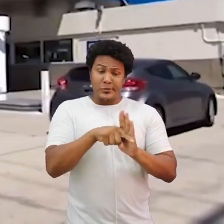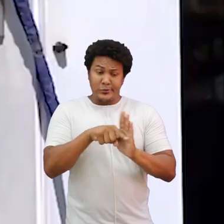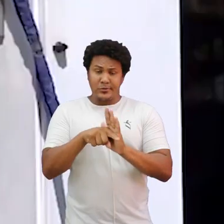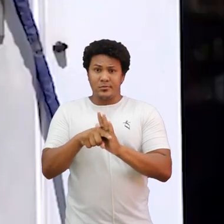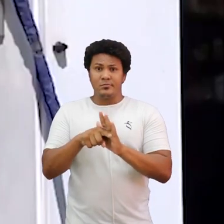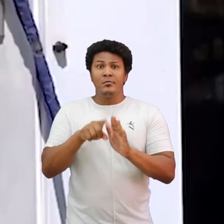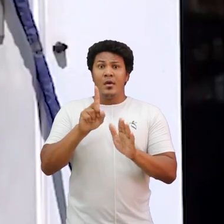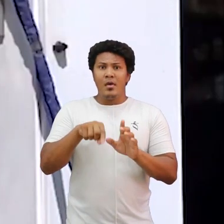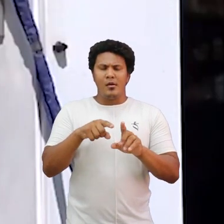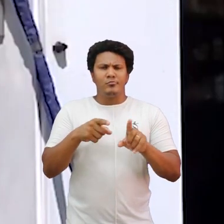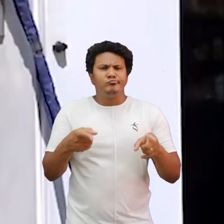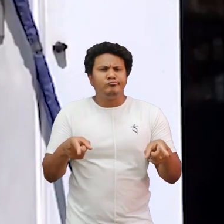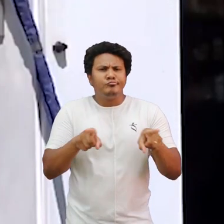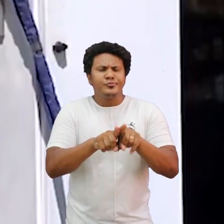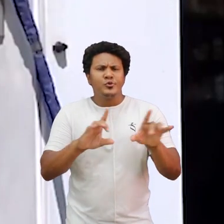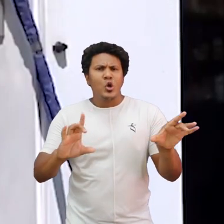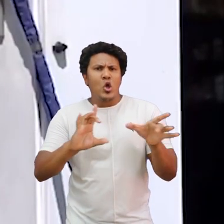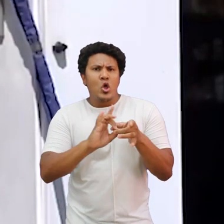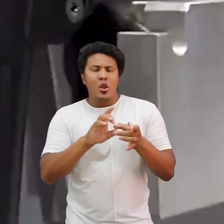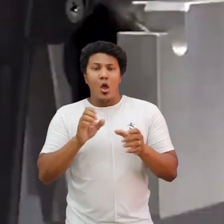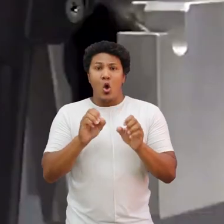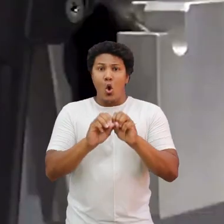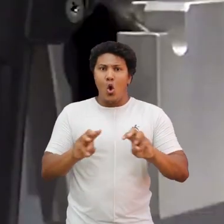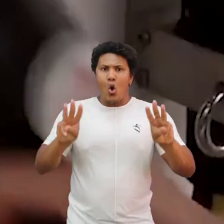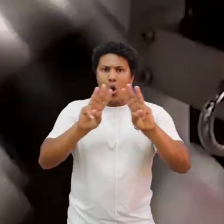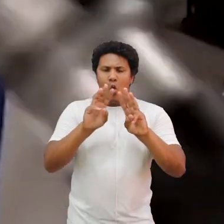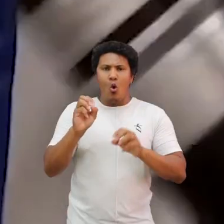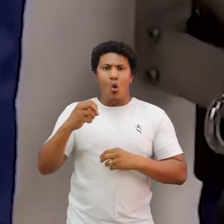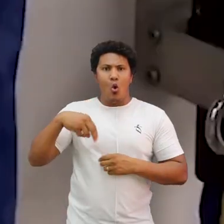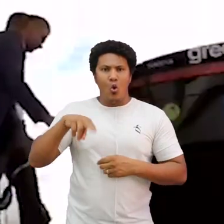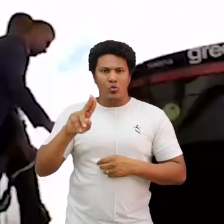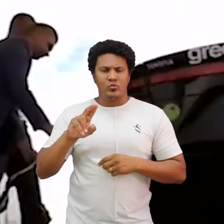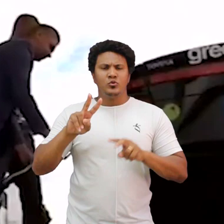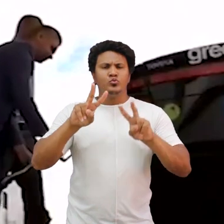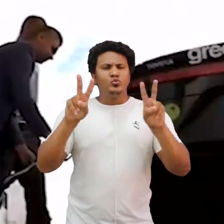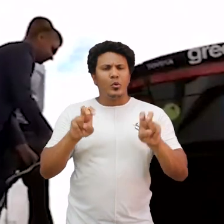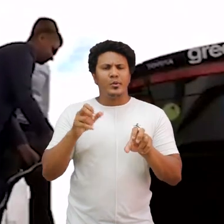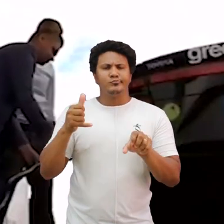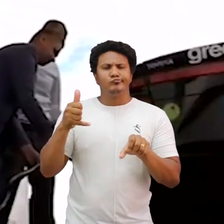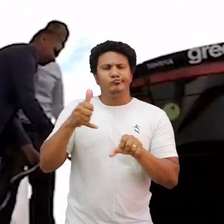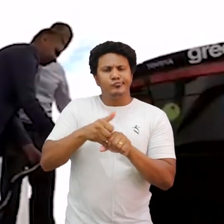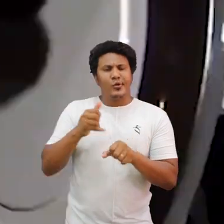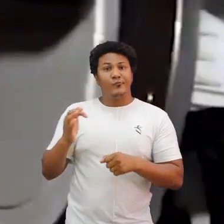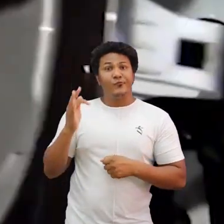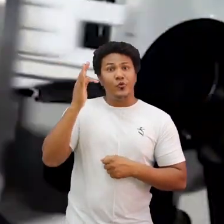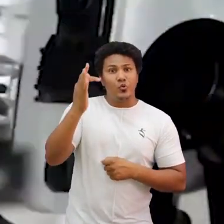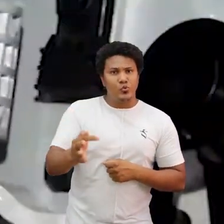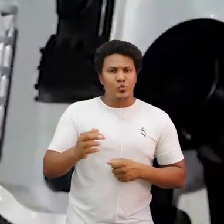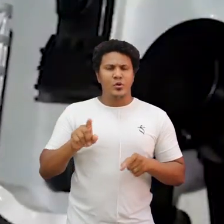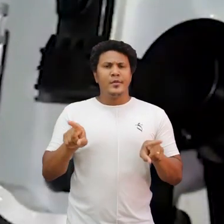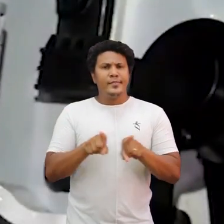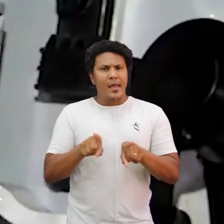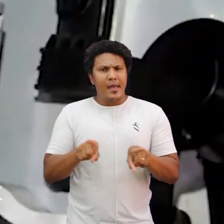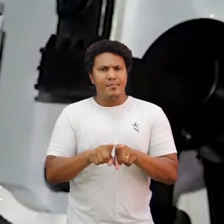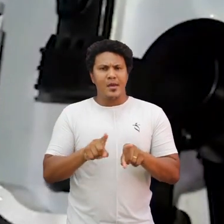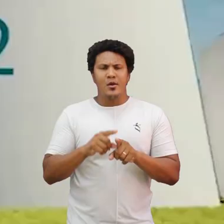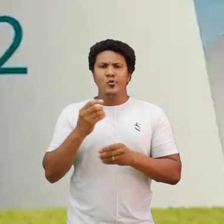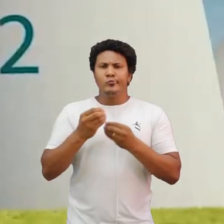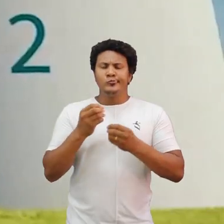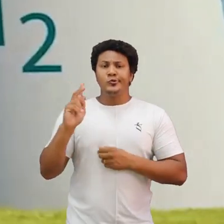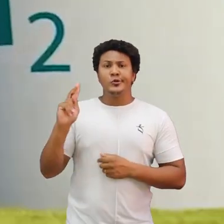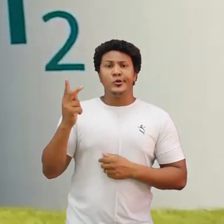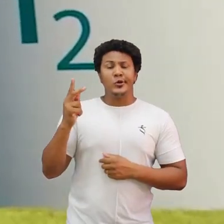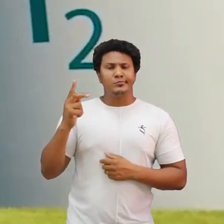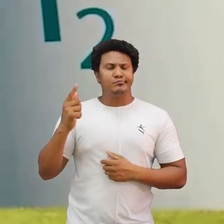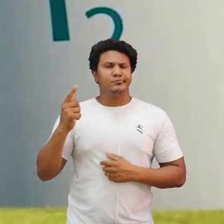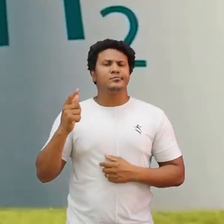pesquisas estão alinhadas com os Objetivos de Desenvolvimento Sustentável da ONU, em temas que englobam combustíveis do futuro e